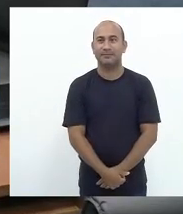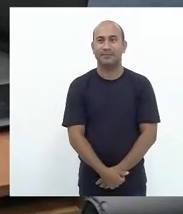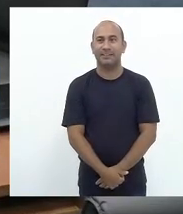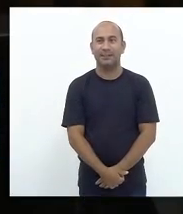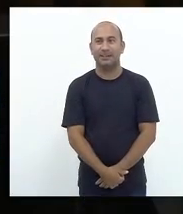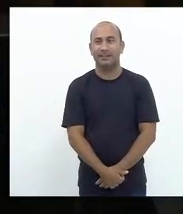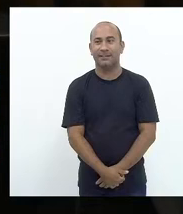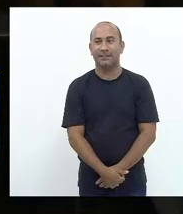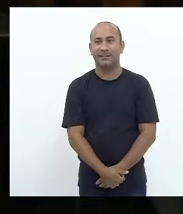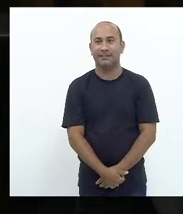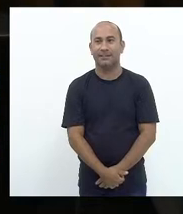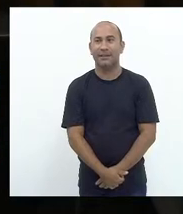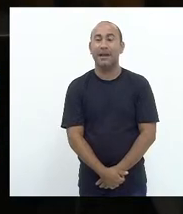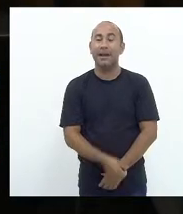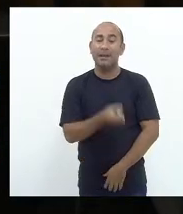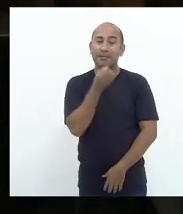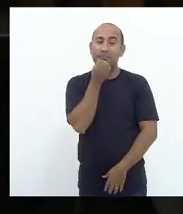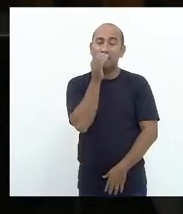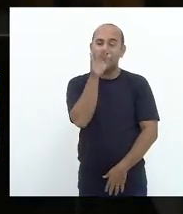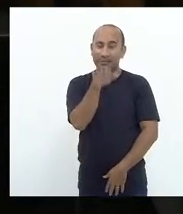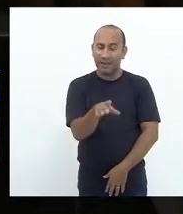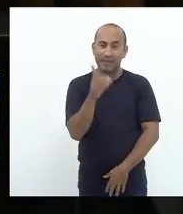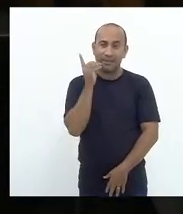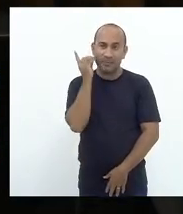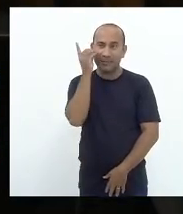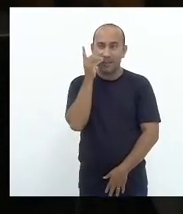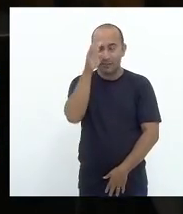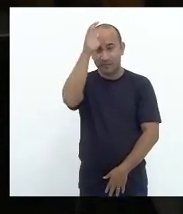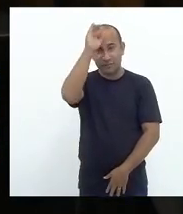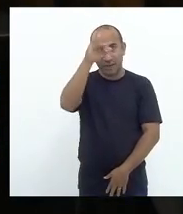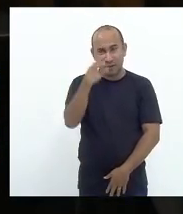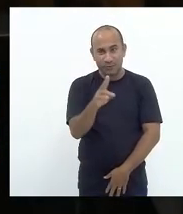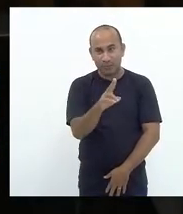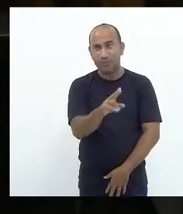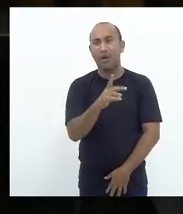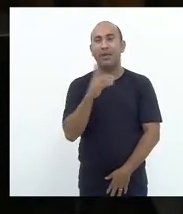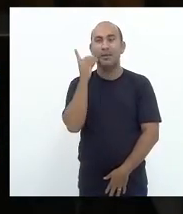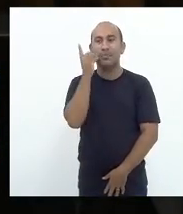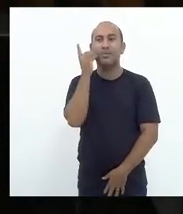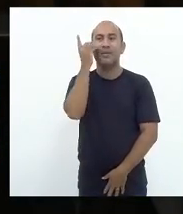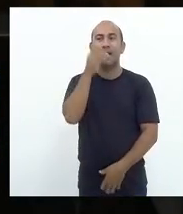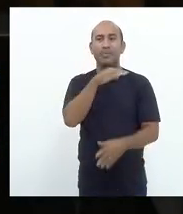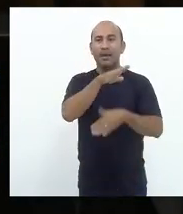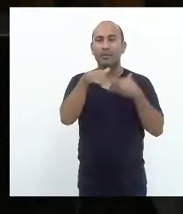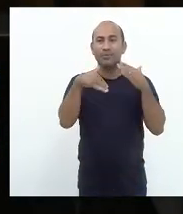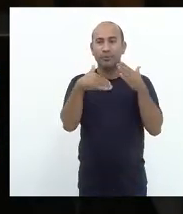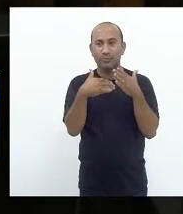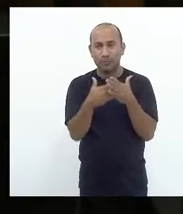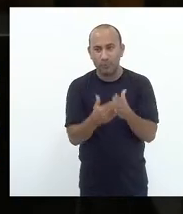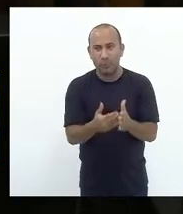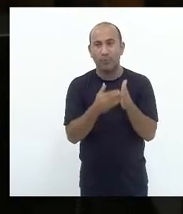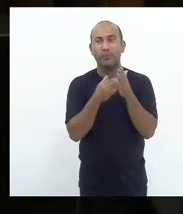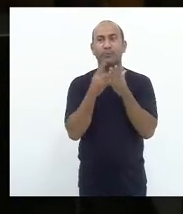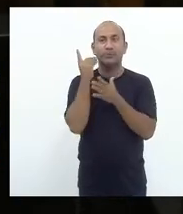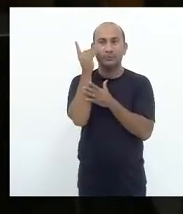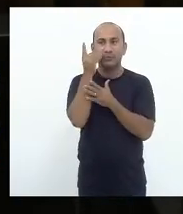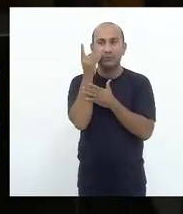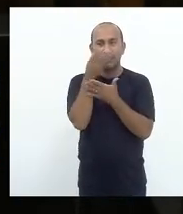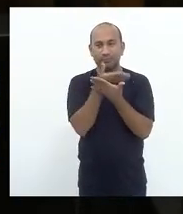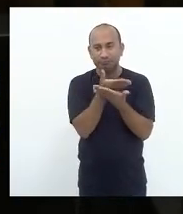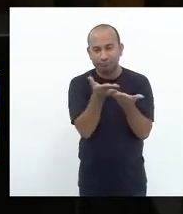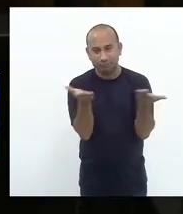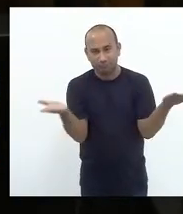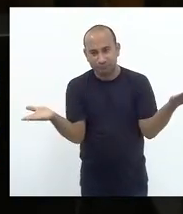Boa tarde, deputada Tia Ju, que está presidindo. Boa tarde, deputados e deputadas que estão aqui presentes, todos que estão